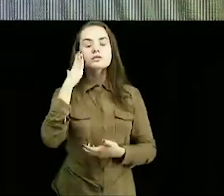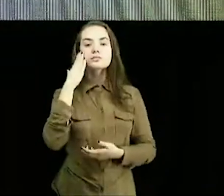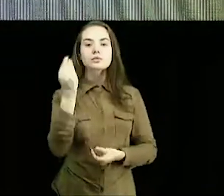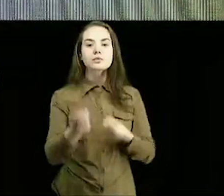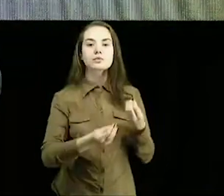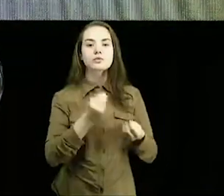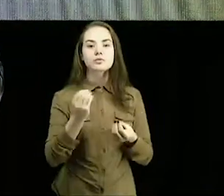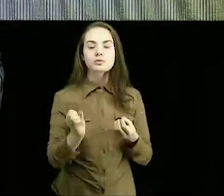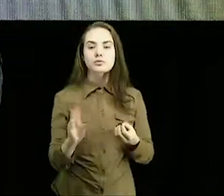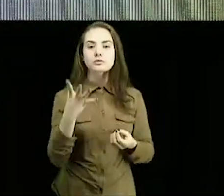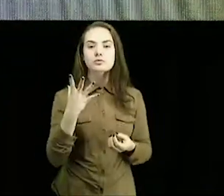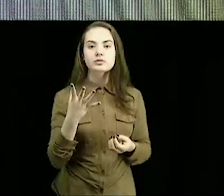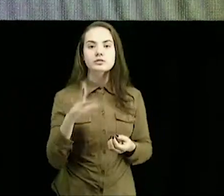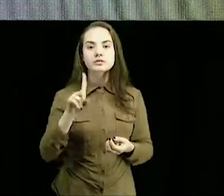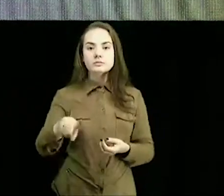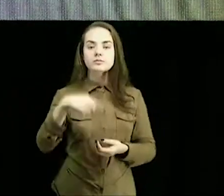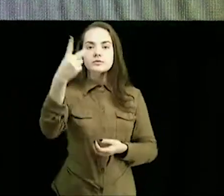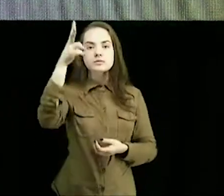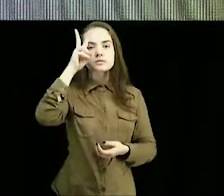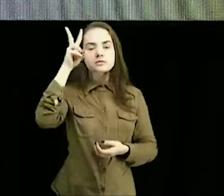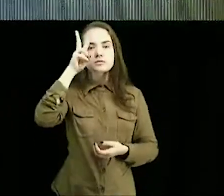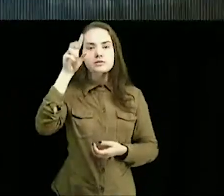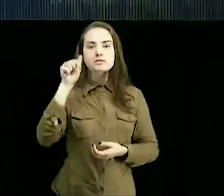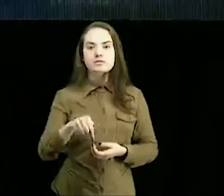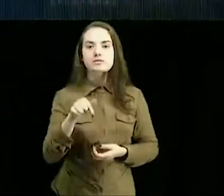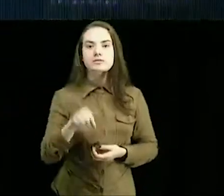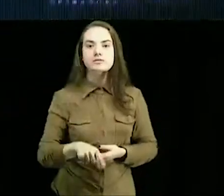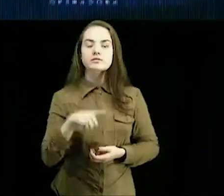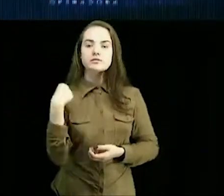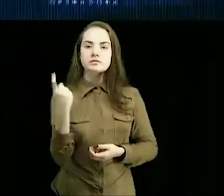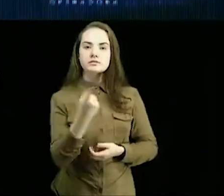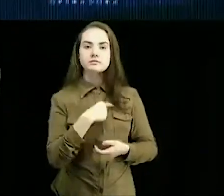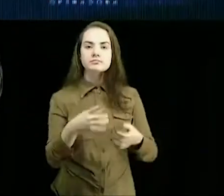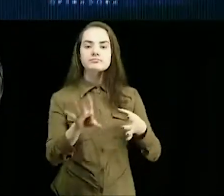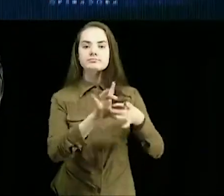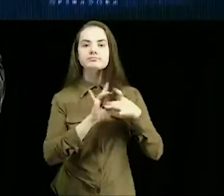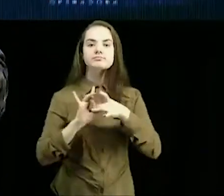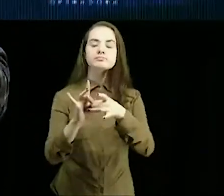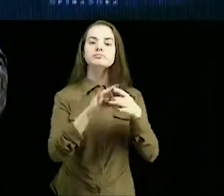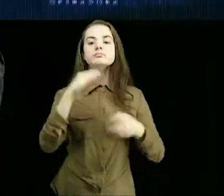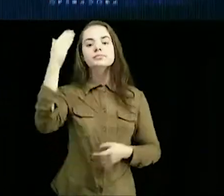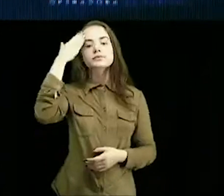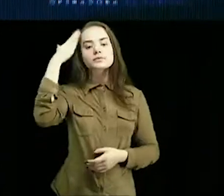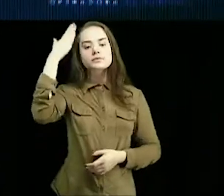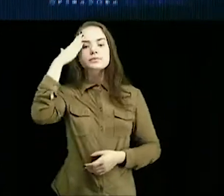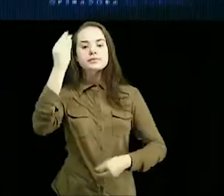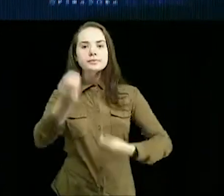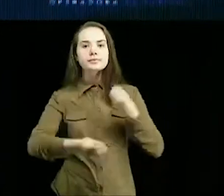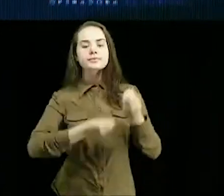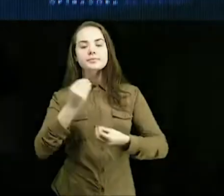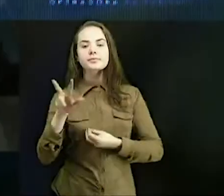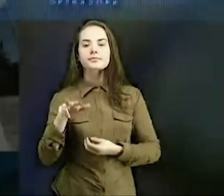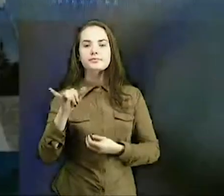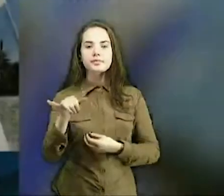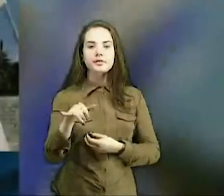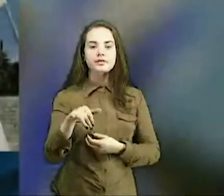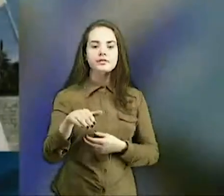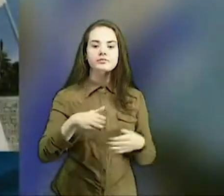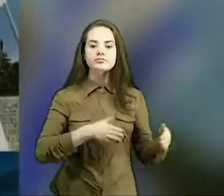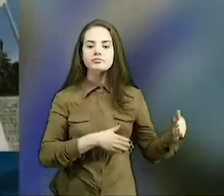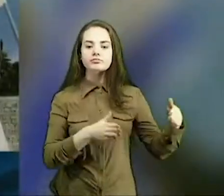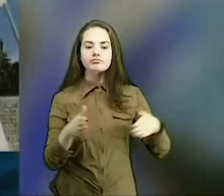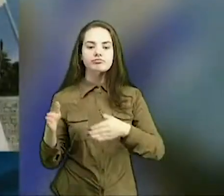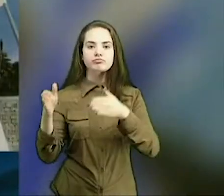ser, próxima segunda-feira, aqui mesmo, nós vamos nos reunir, para a gente saber, aí vamos ver como é que vai ser o roteiro,